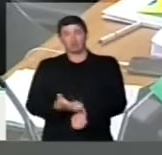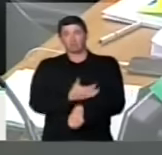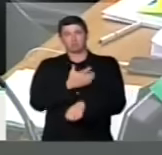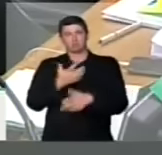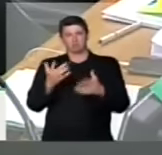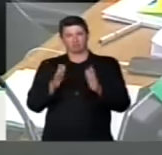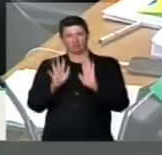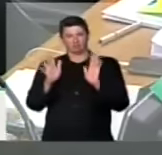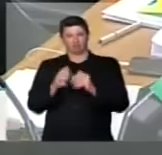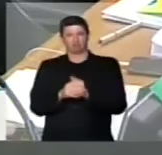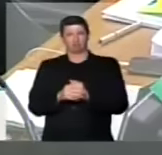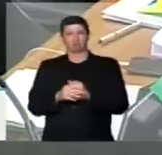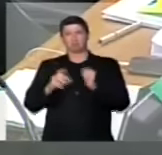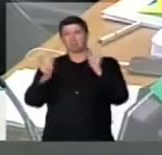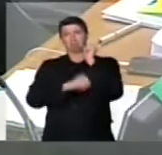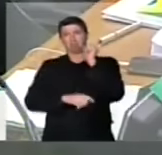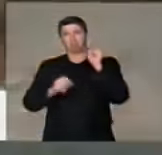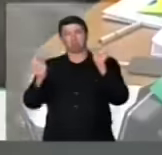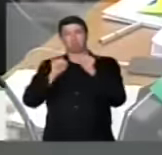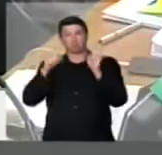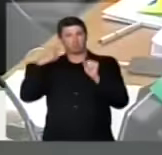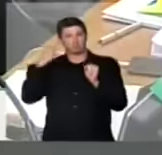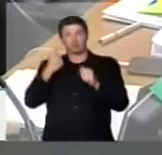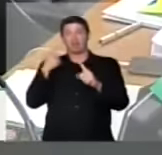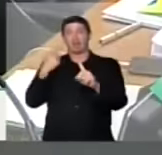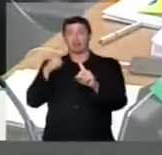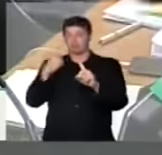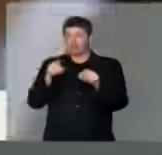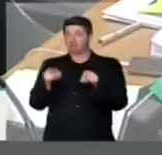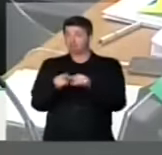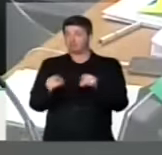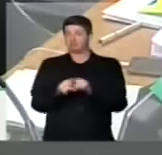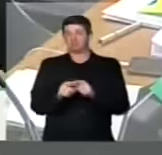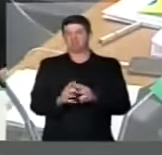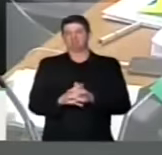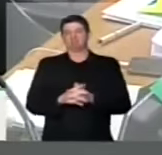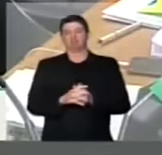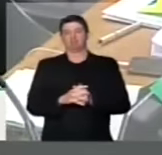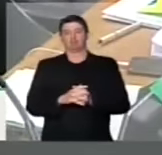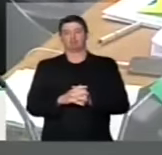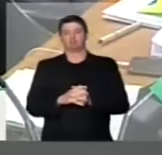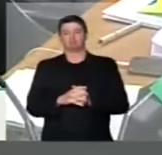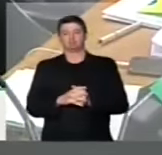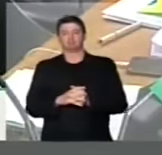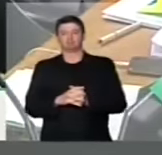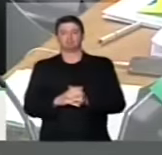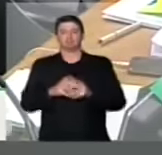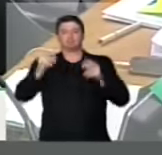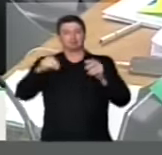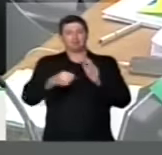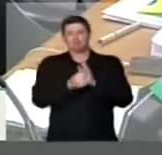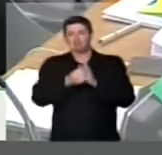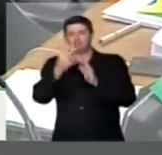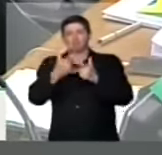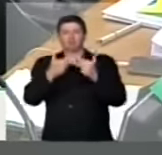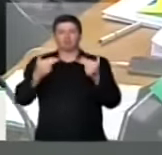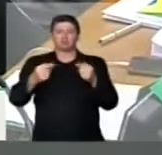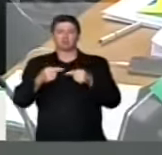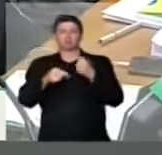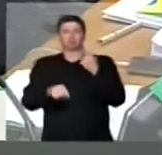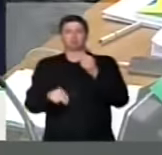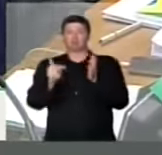emocional, transtorno, ameaças, inclusive, eivado de coisas que não correspondem